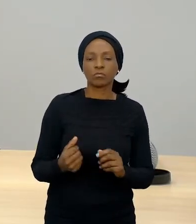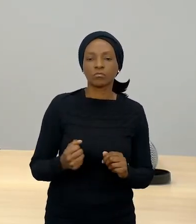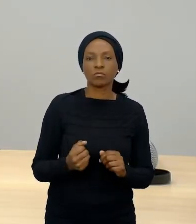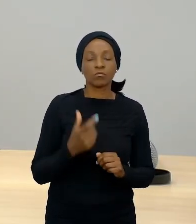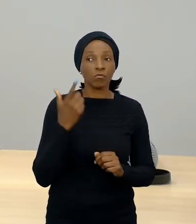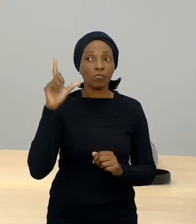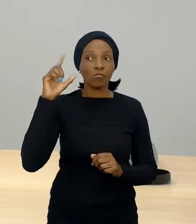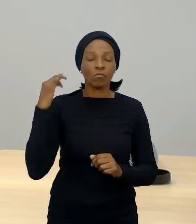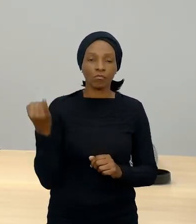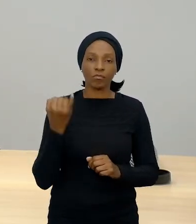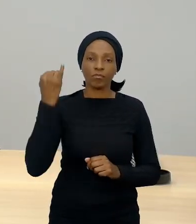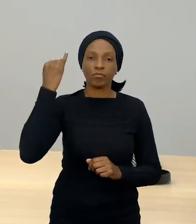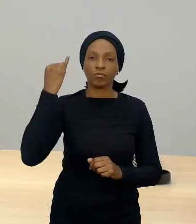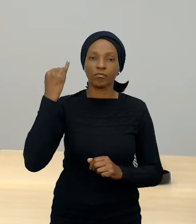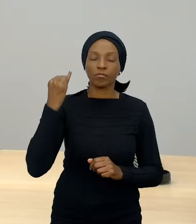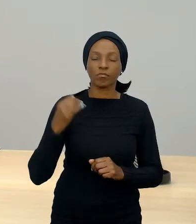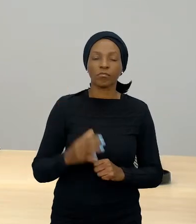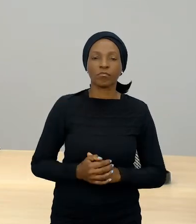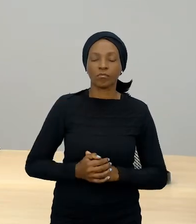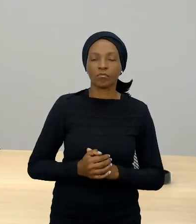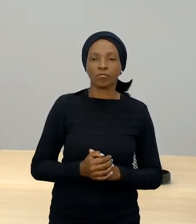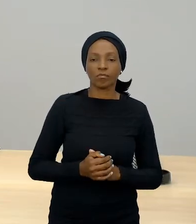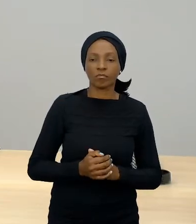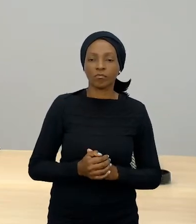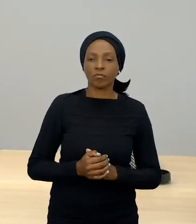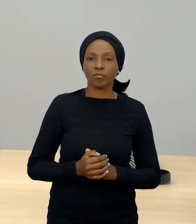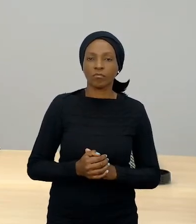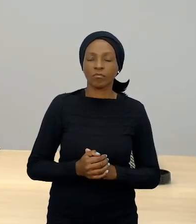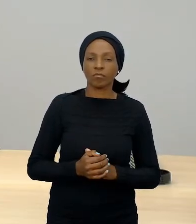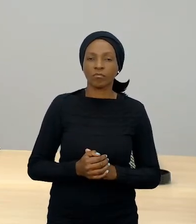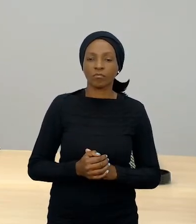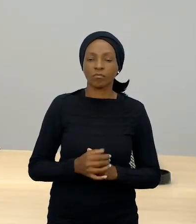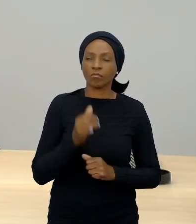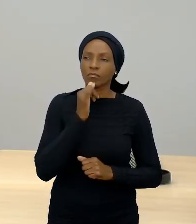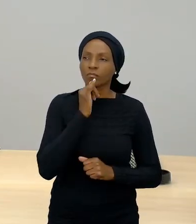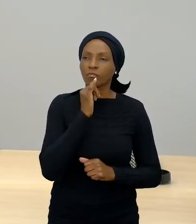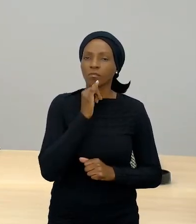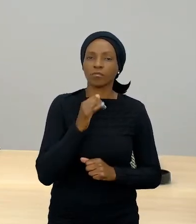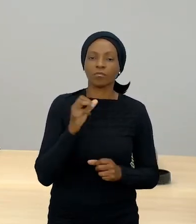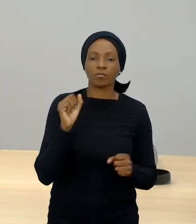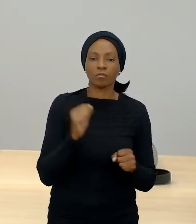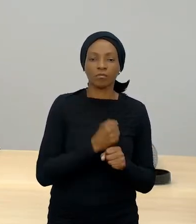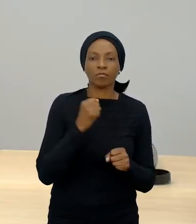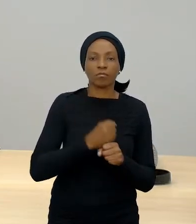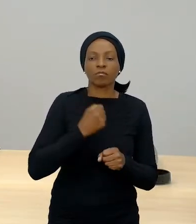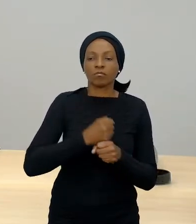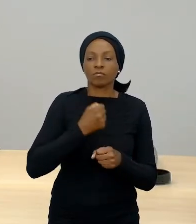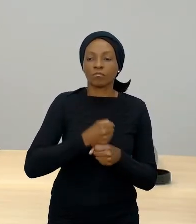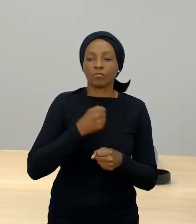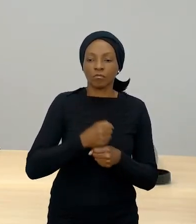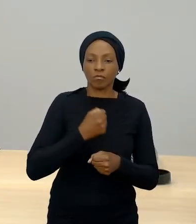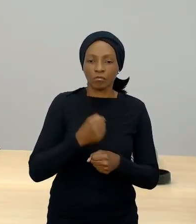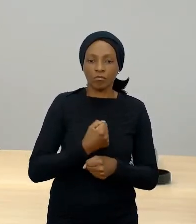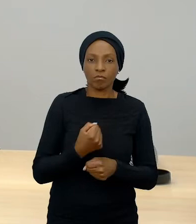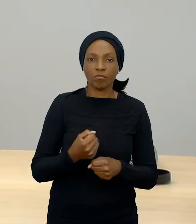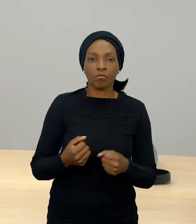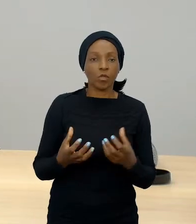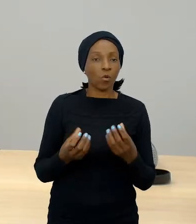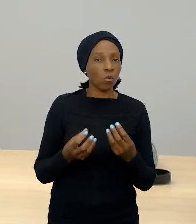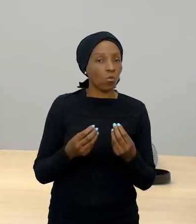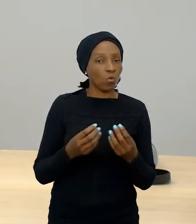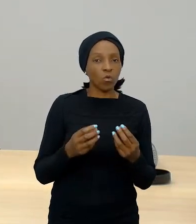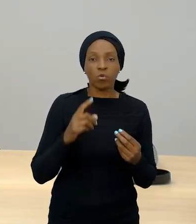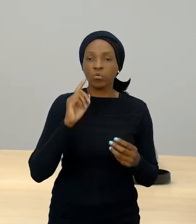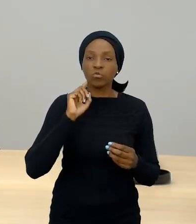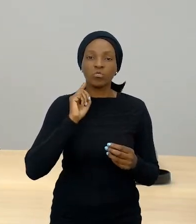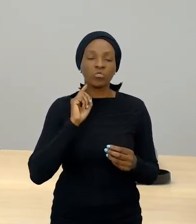outra questão aí mais prática, né? Por exemplo, na construção civil, muitos resíduos são gerados,